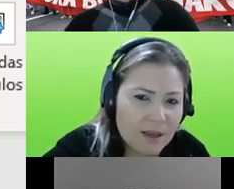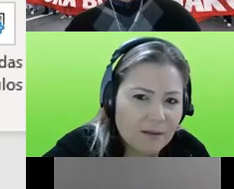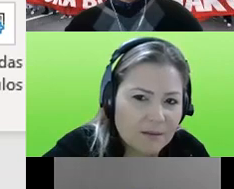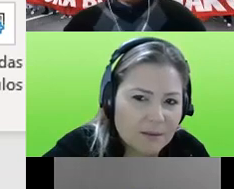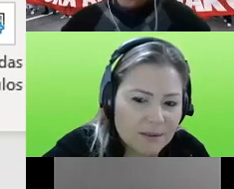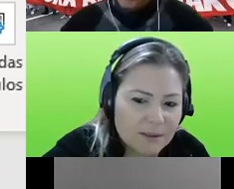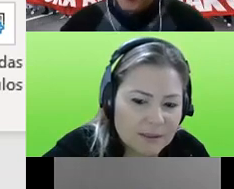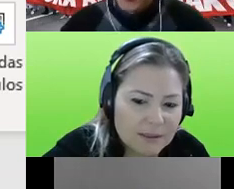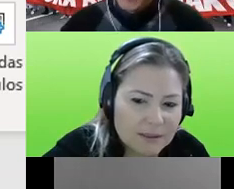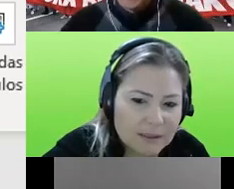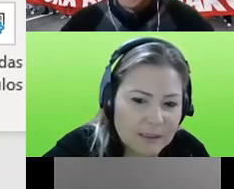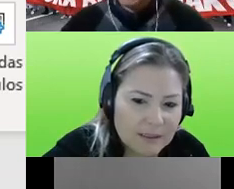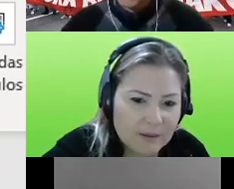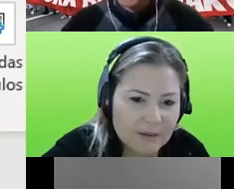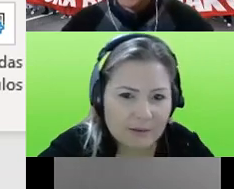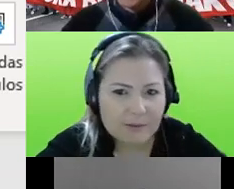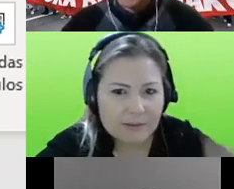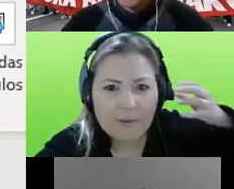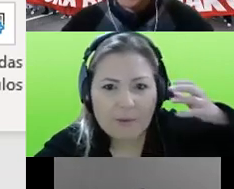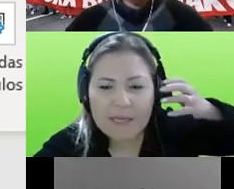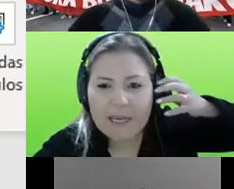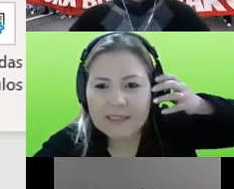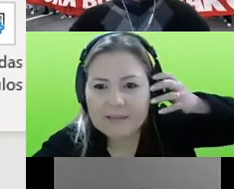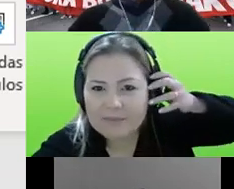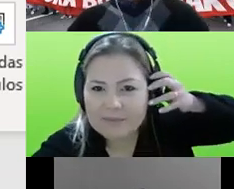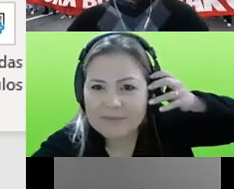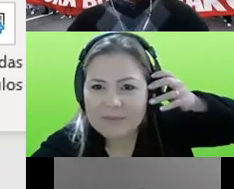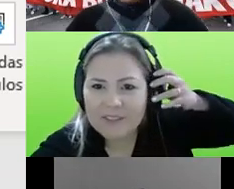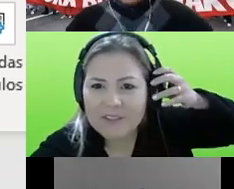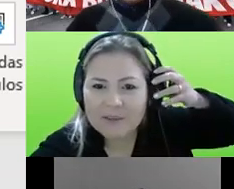tá? Pois não, fica à vontade. Muito obrigado, Angela. Tá bom, obrigada.